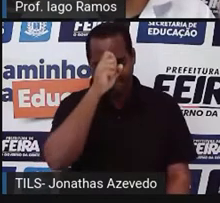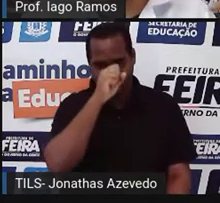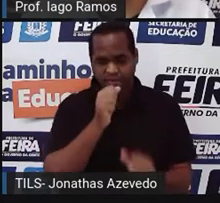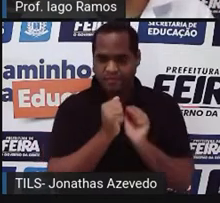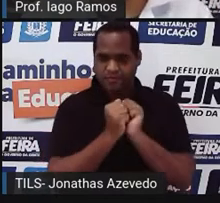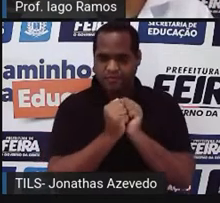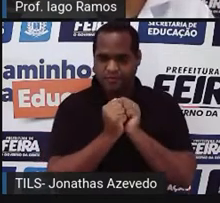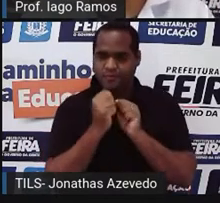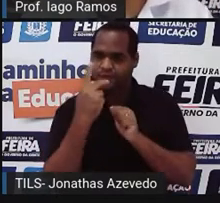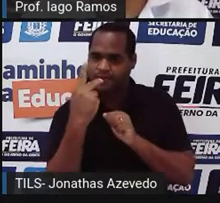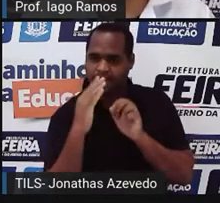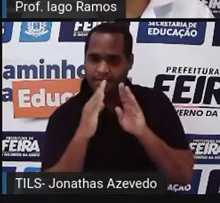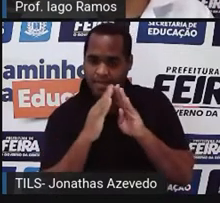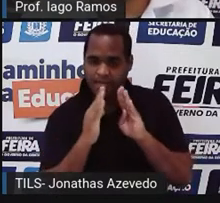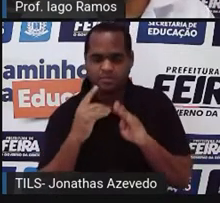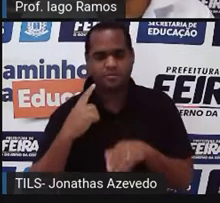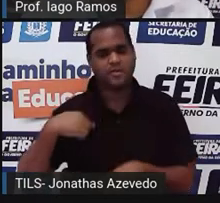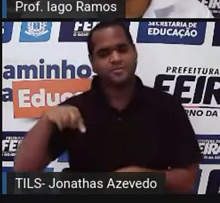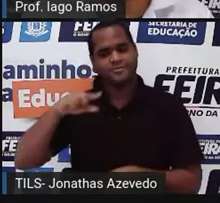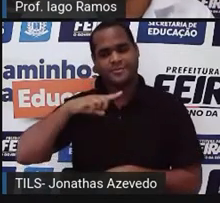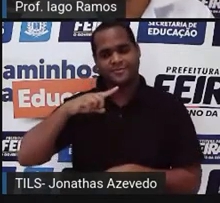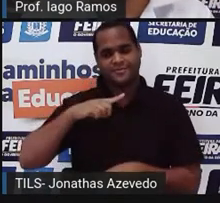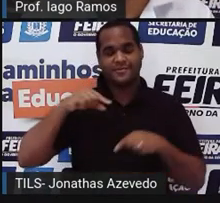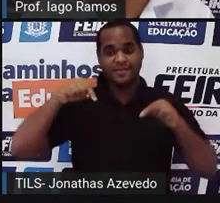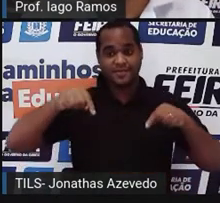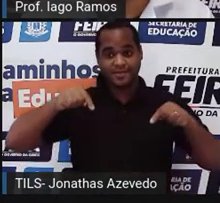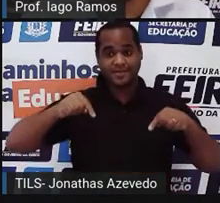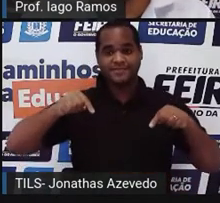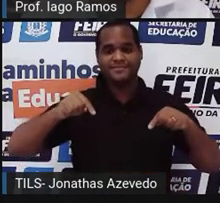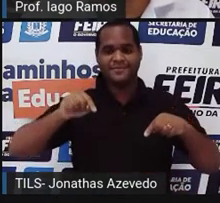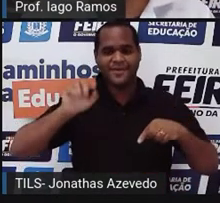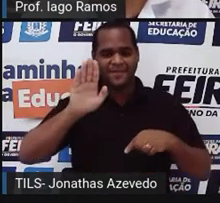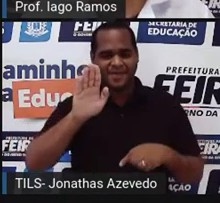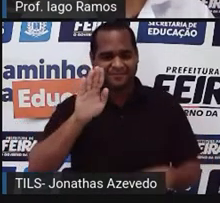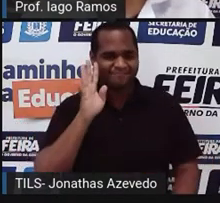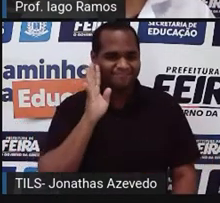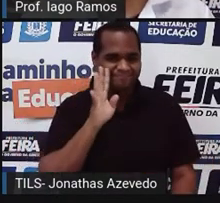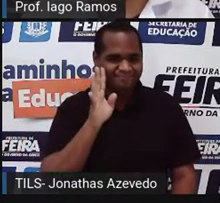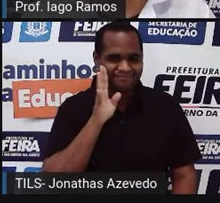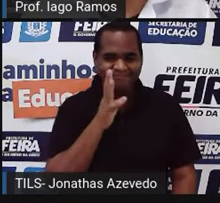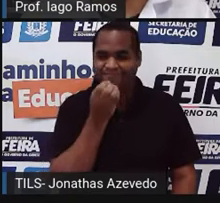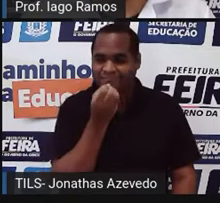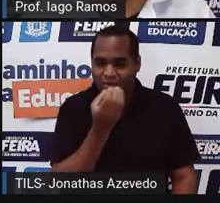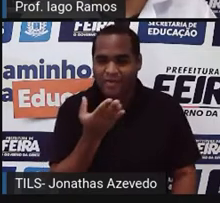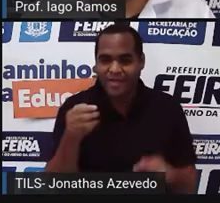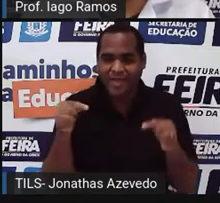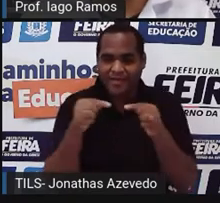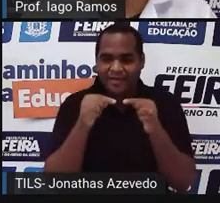você aí em casa, nós aqui, mas o legal mesmo